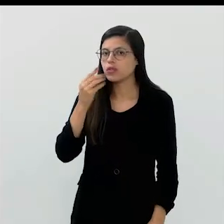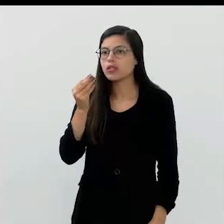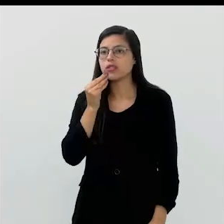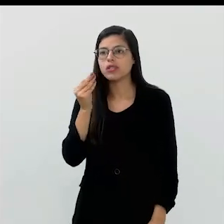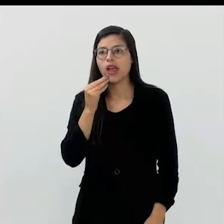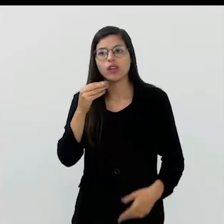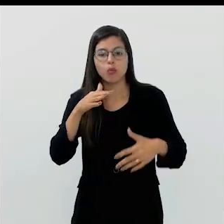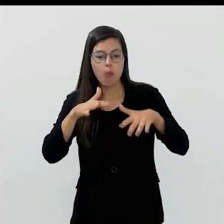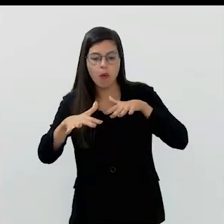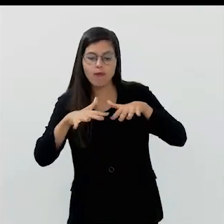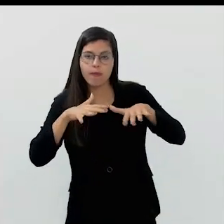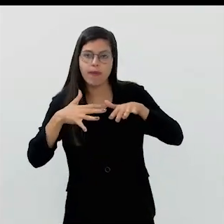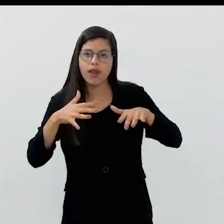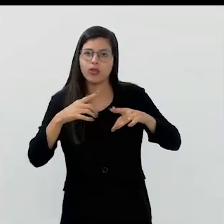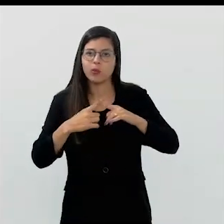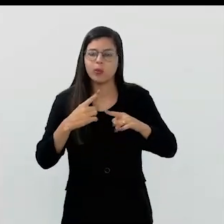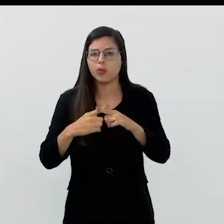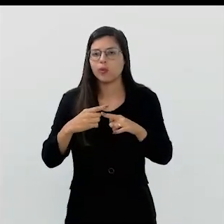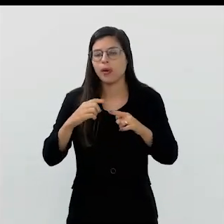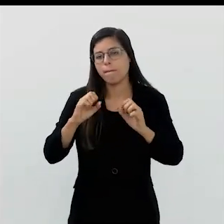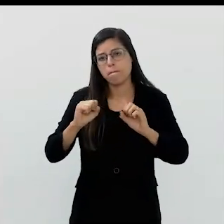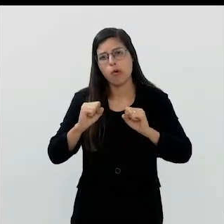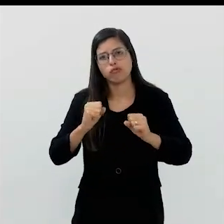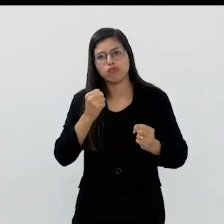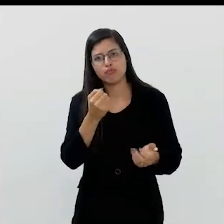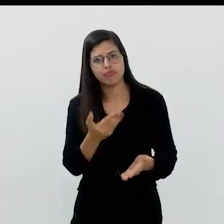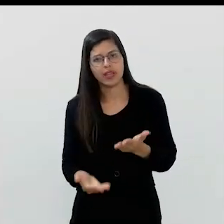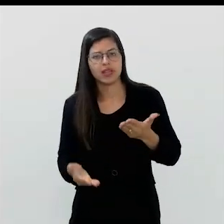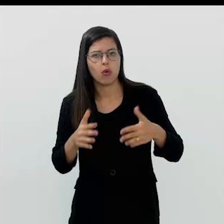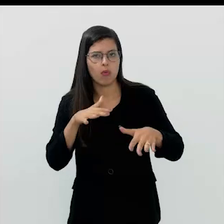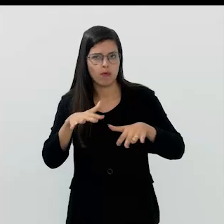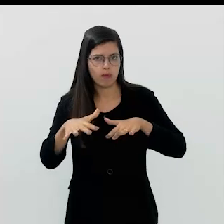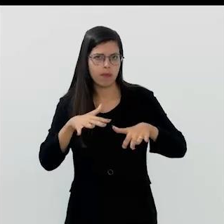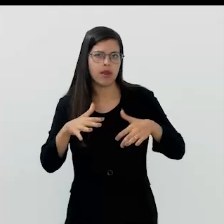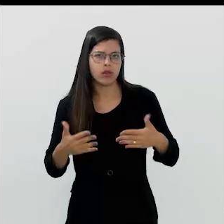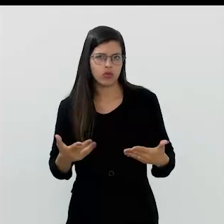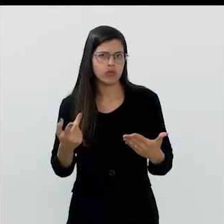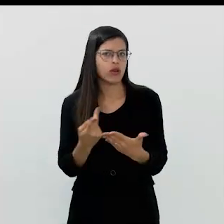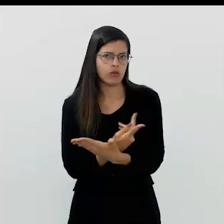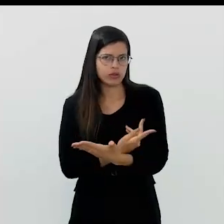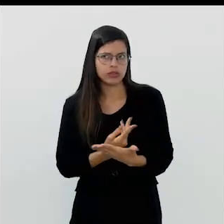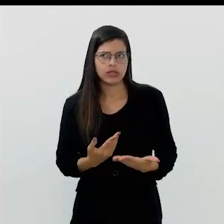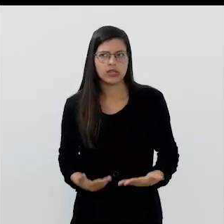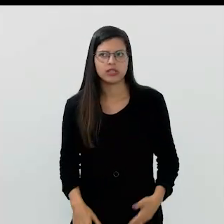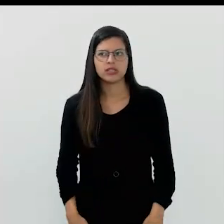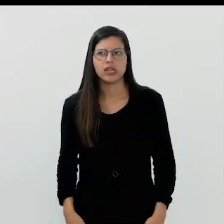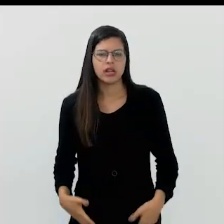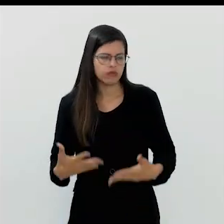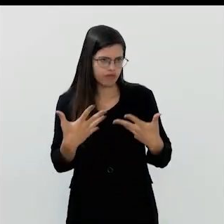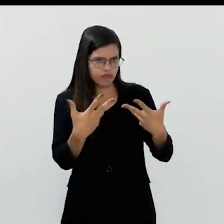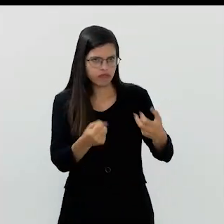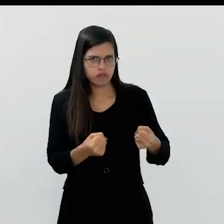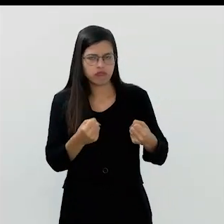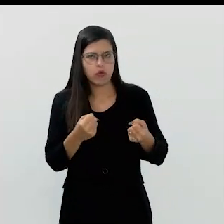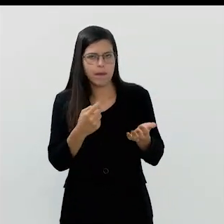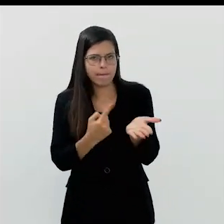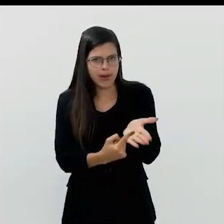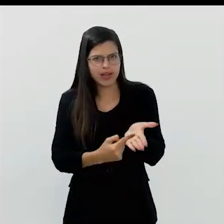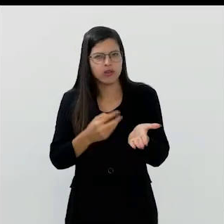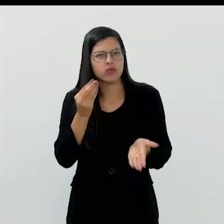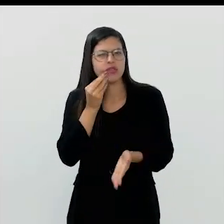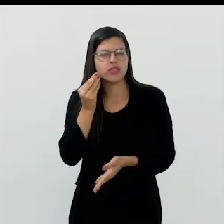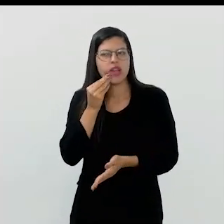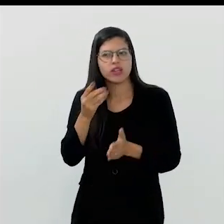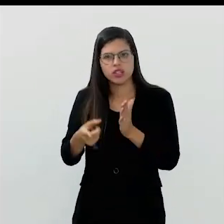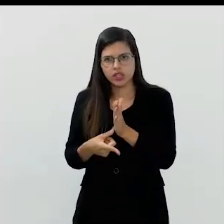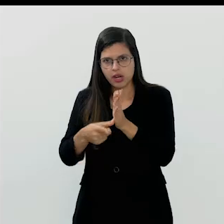movimento, porque eu acredito que com a lycra pode perder um pouco o movimento, né? Eu acho que isso acontece muito, né? Aí então beleza, aí marcamos um teste antes